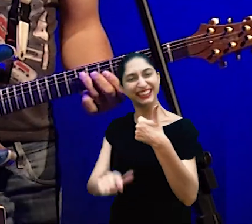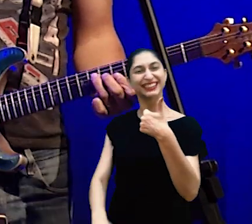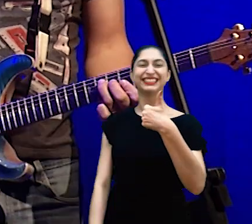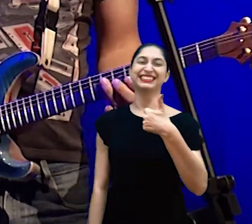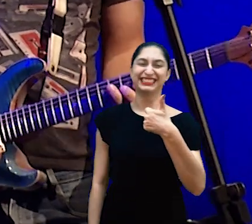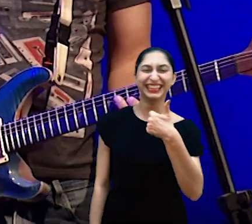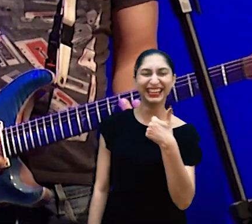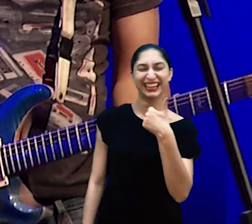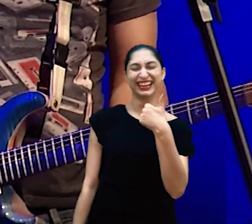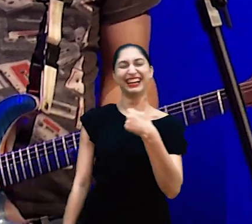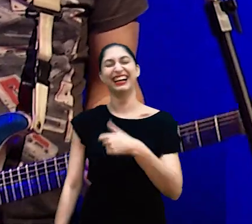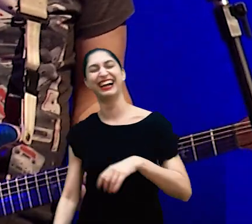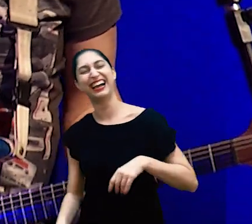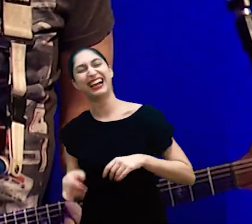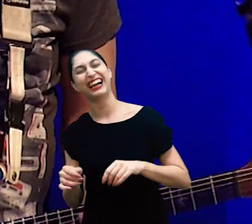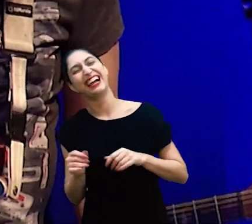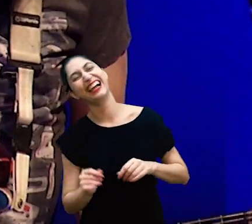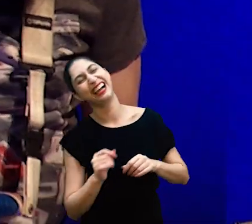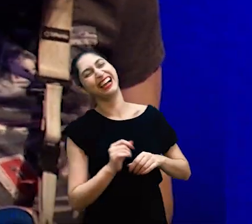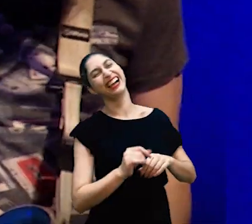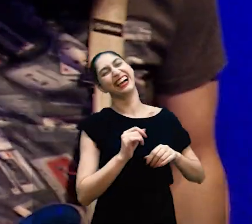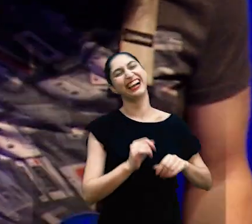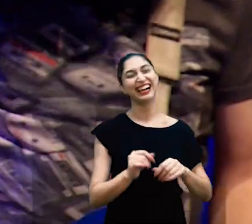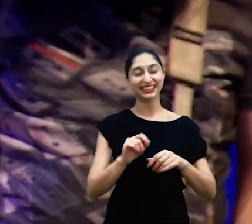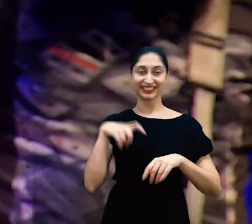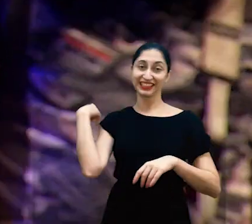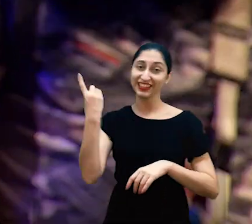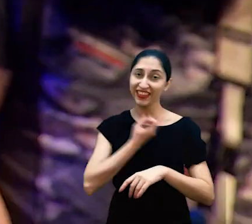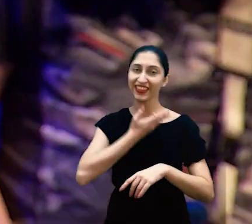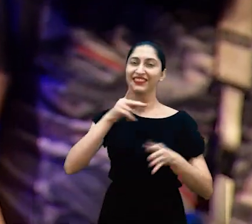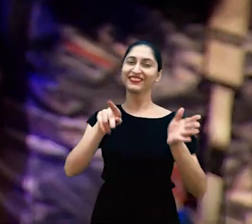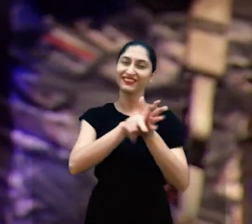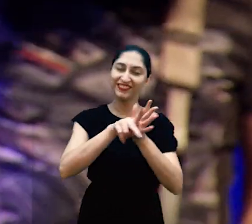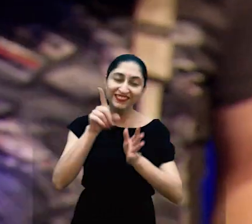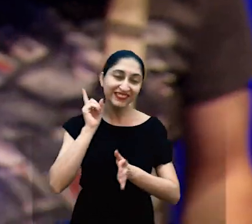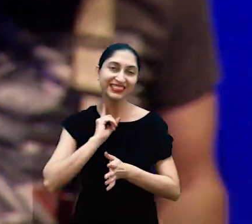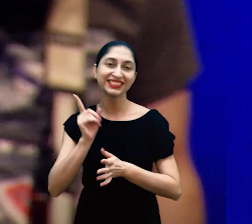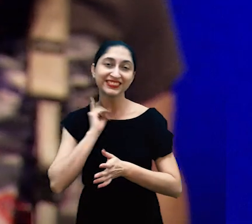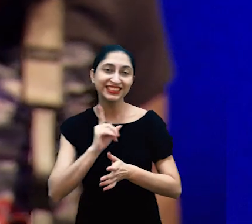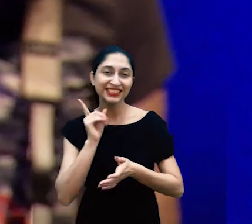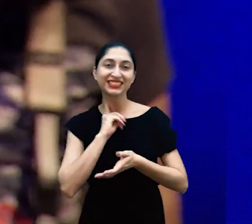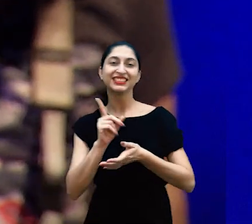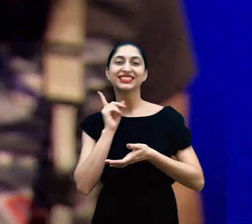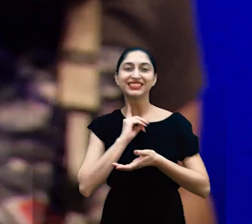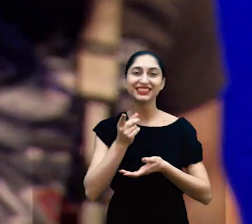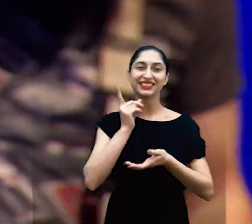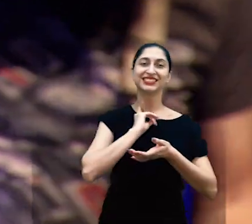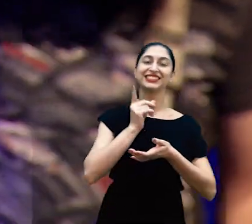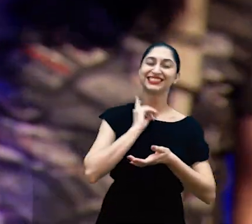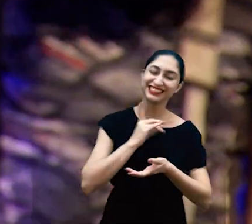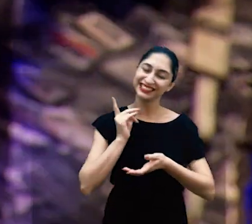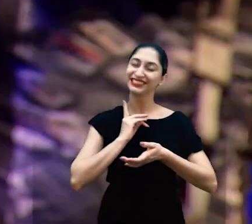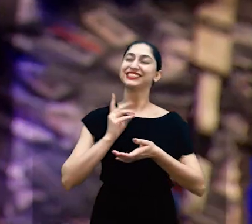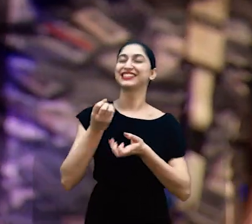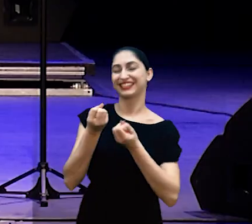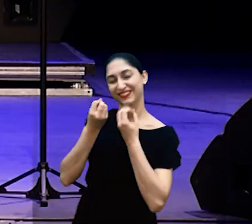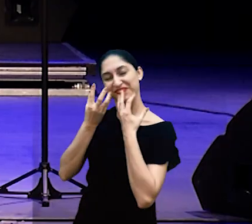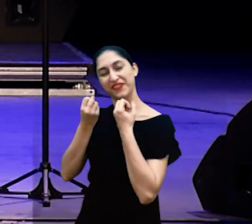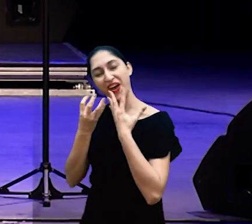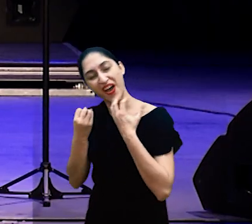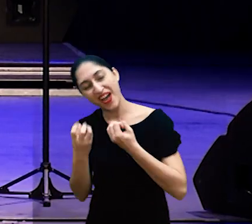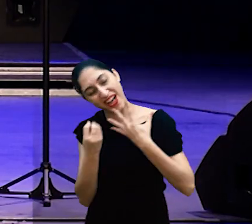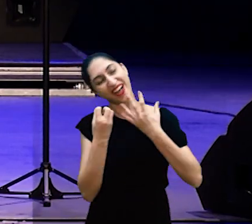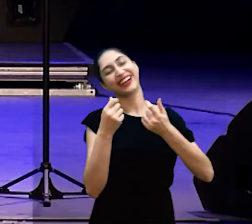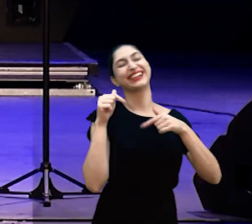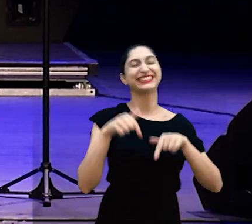Yes. Cadê as meninas? O negócio tá ficando